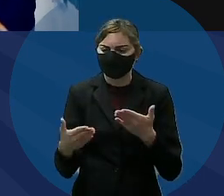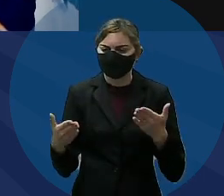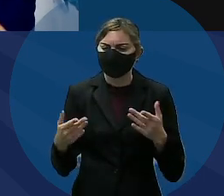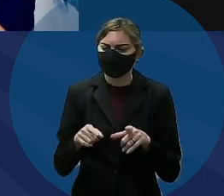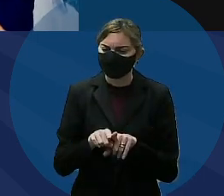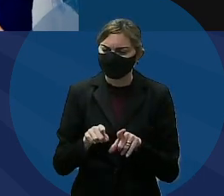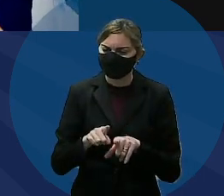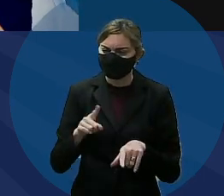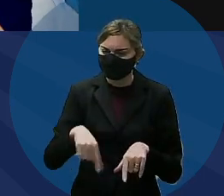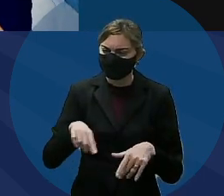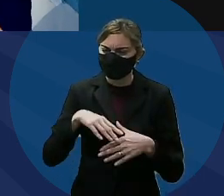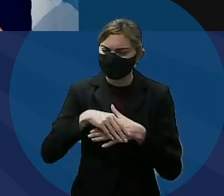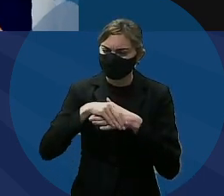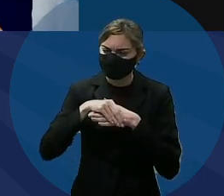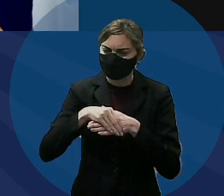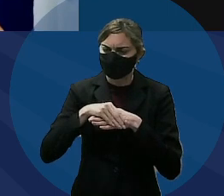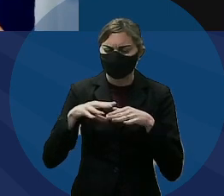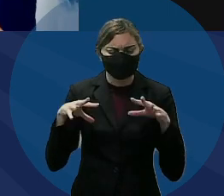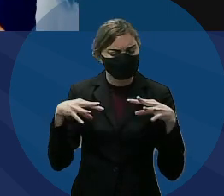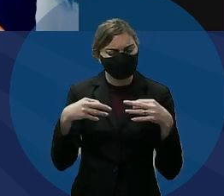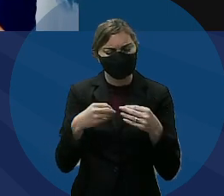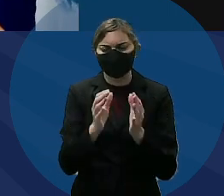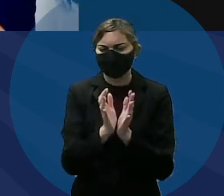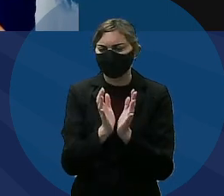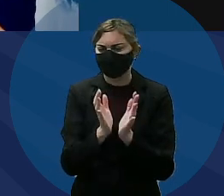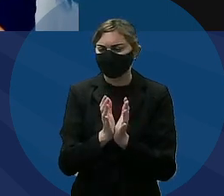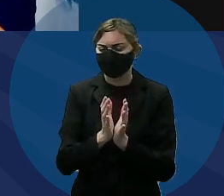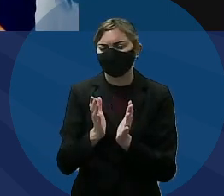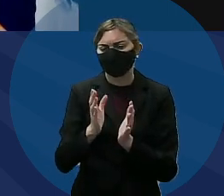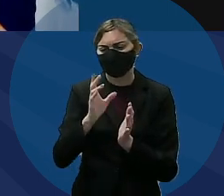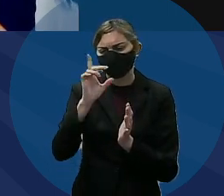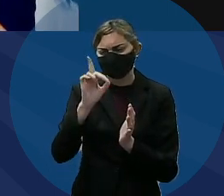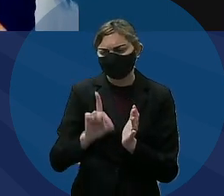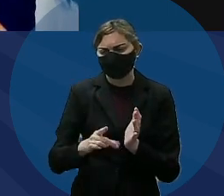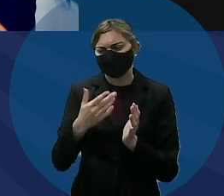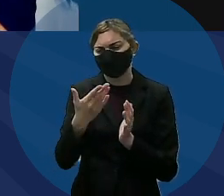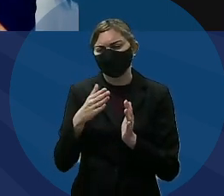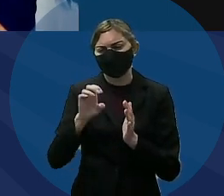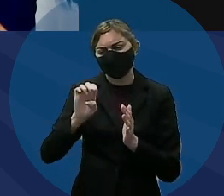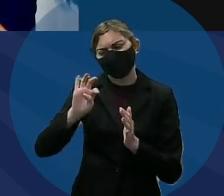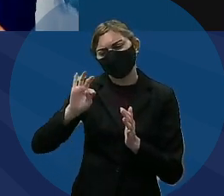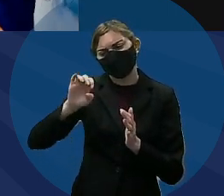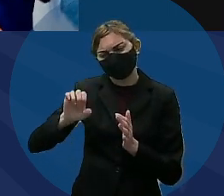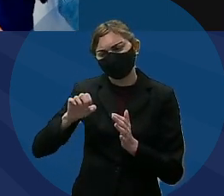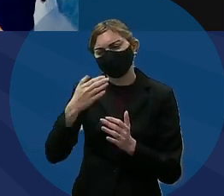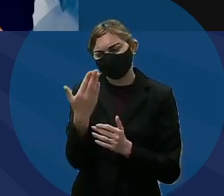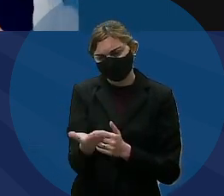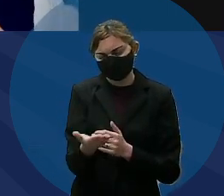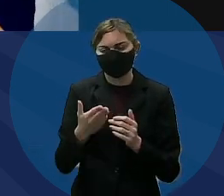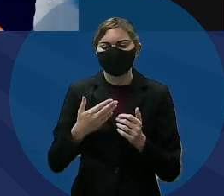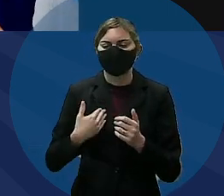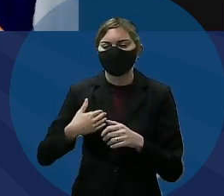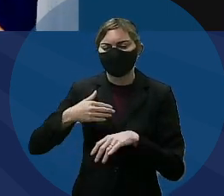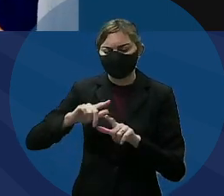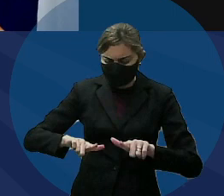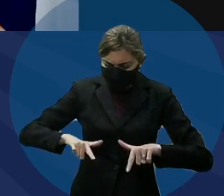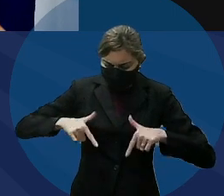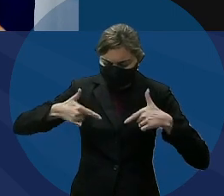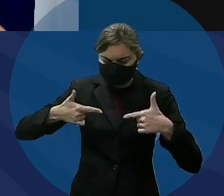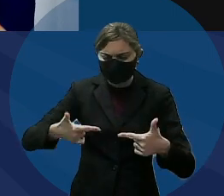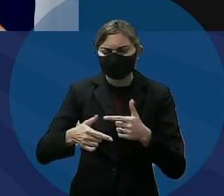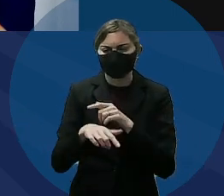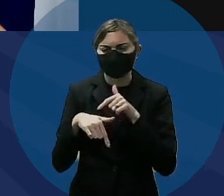nossos cumprimentos a toda a equipe docente e discente da ETE Alfredo Freire, que vem desempenhando um trabalho brilhante